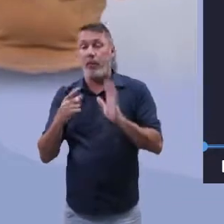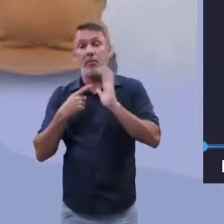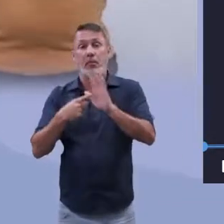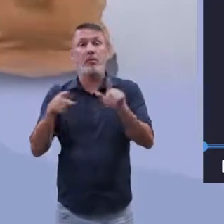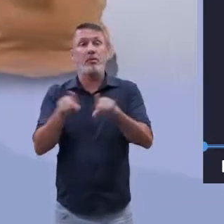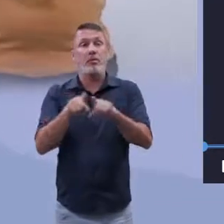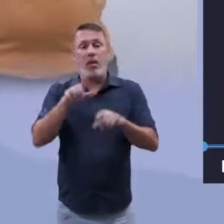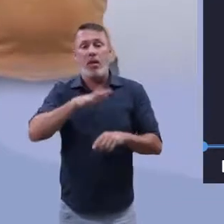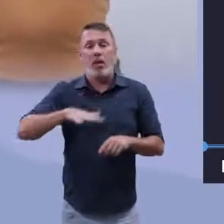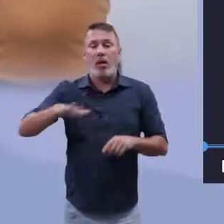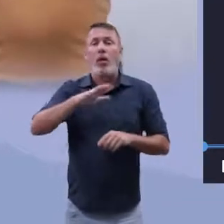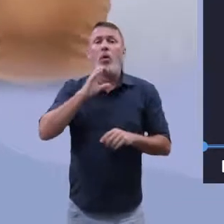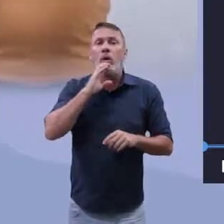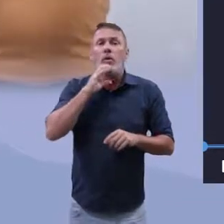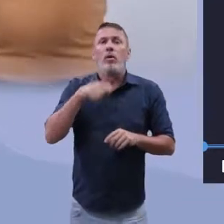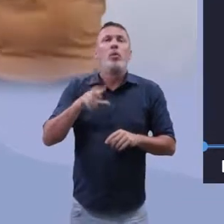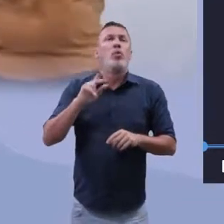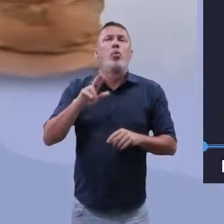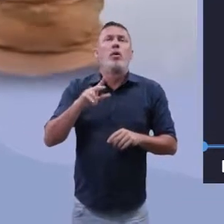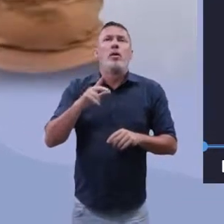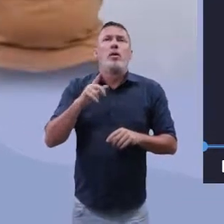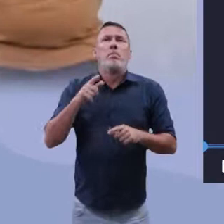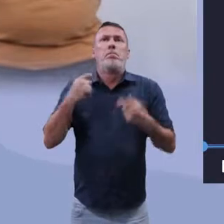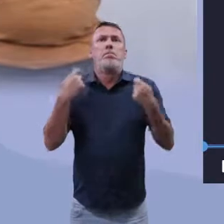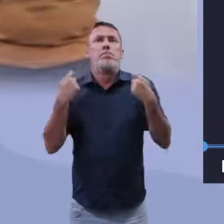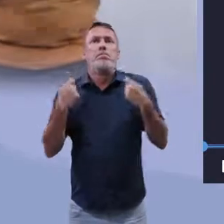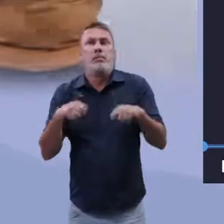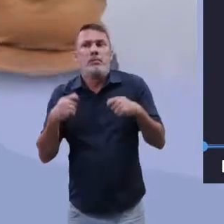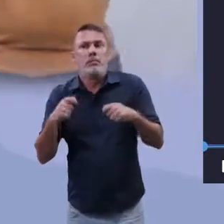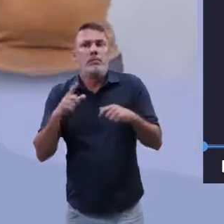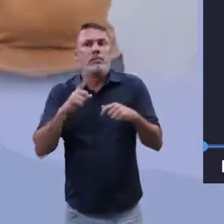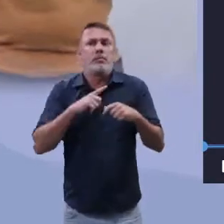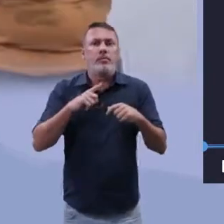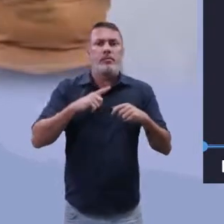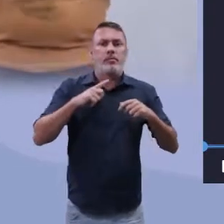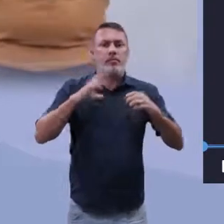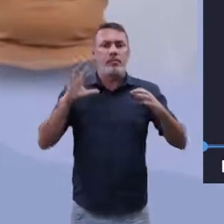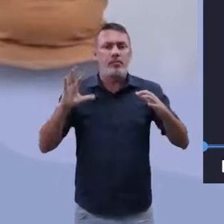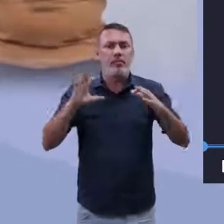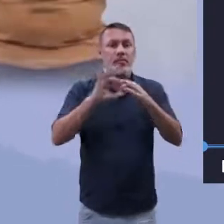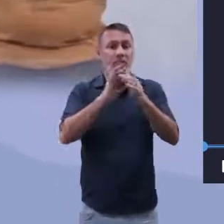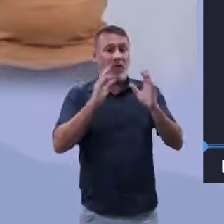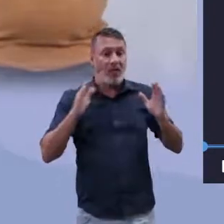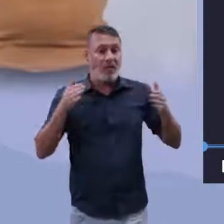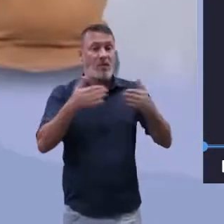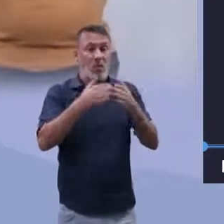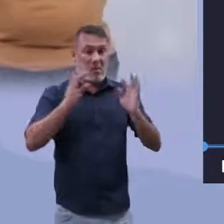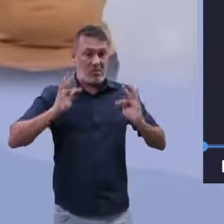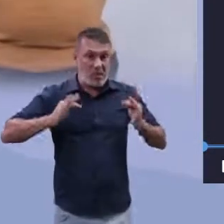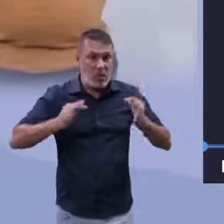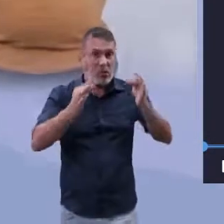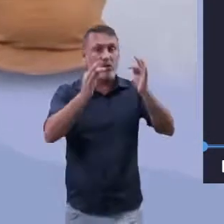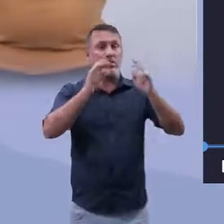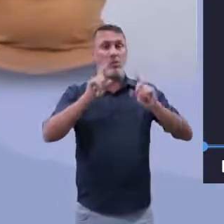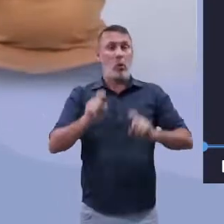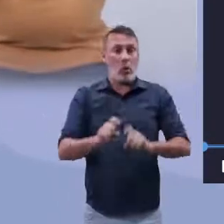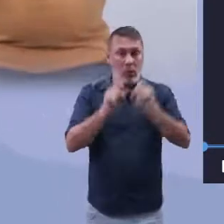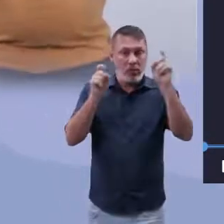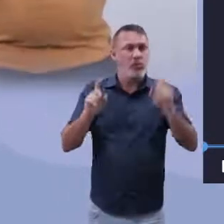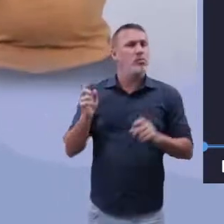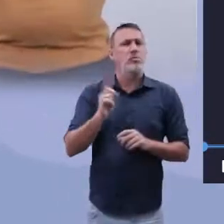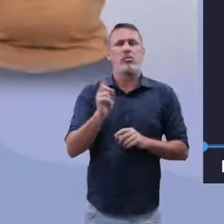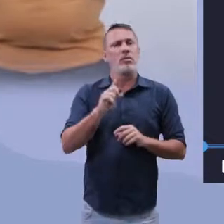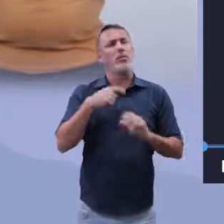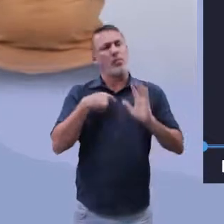a vocês como a área do conhecimento não necessariamente precisa ter o foco na tecnologia digital,